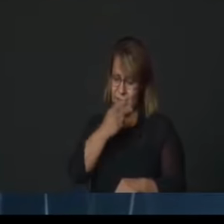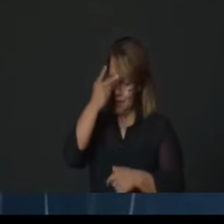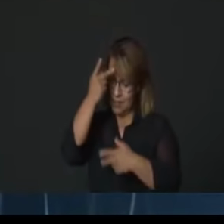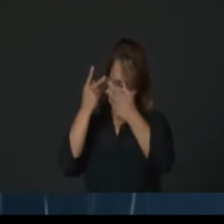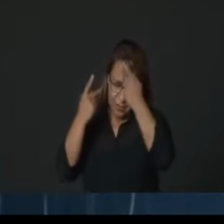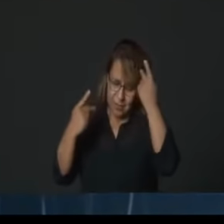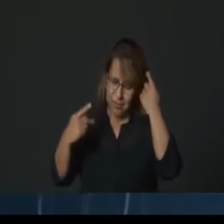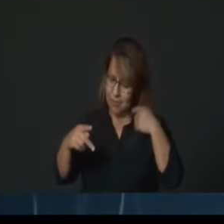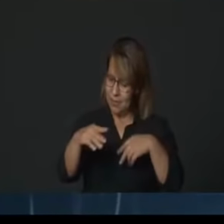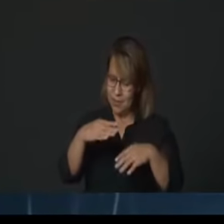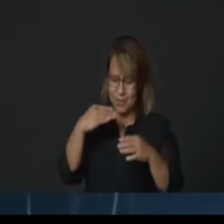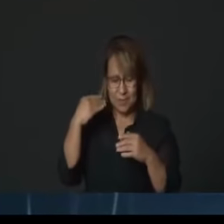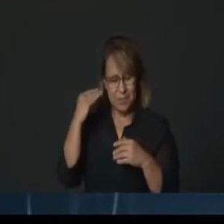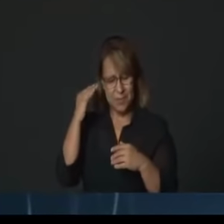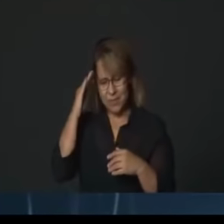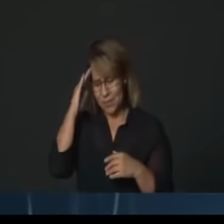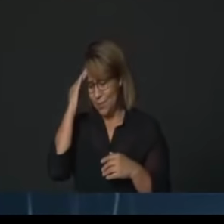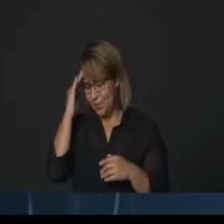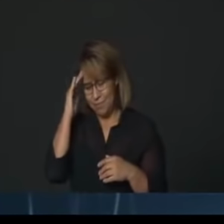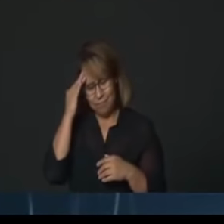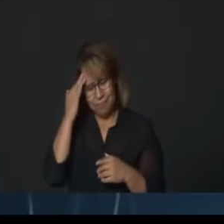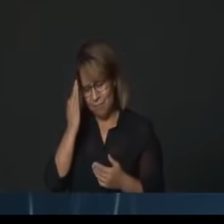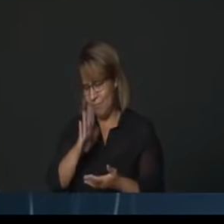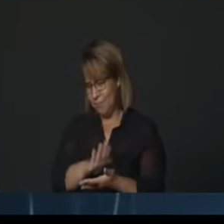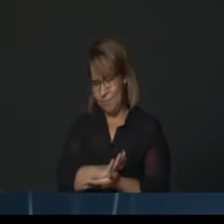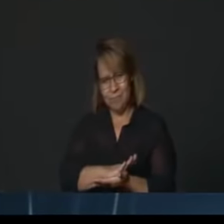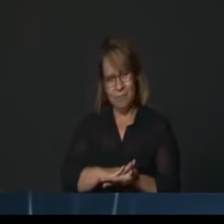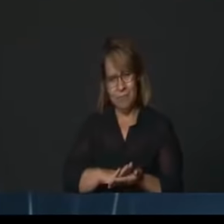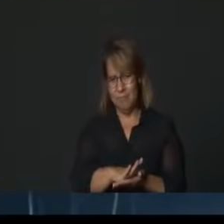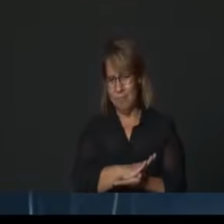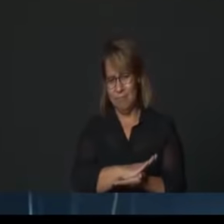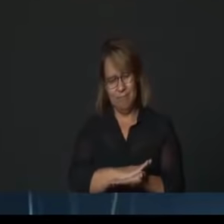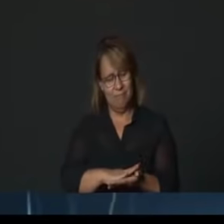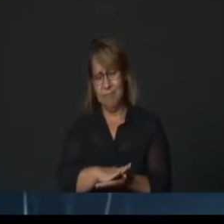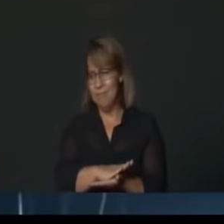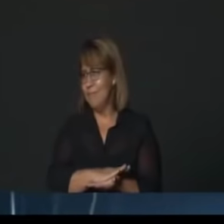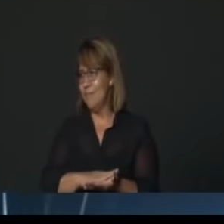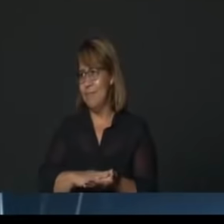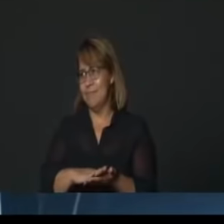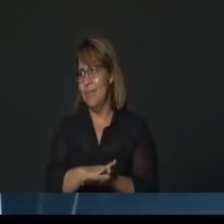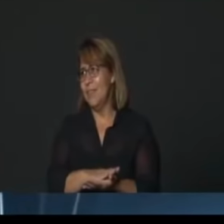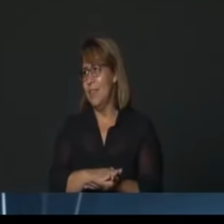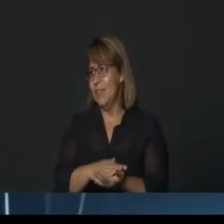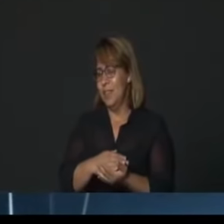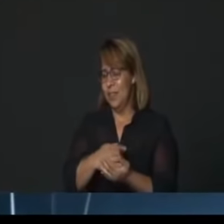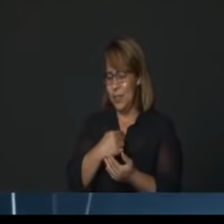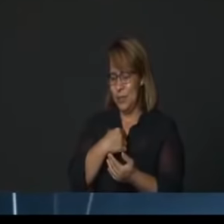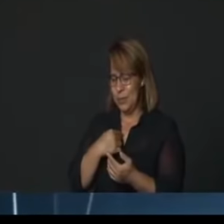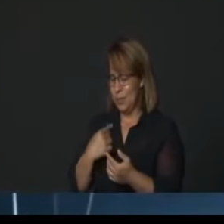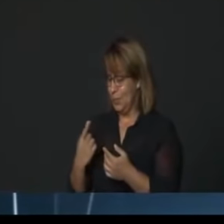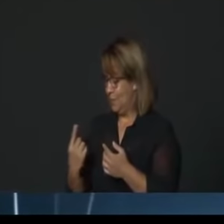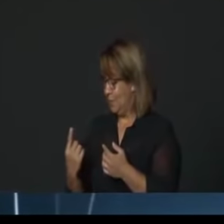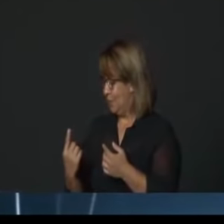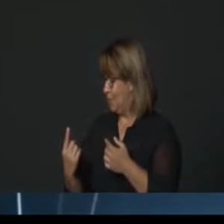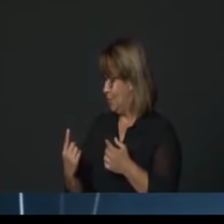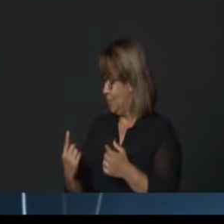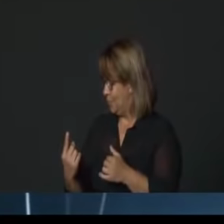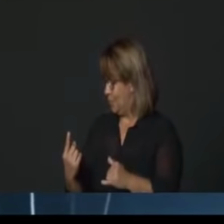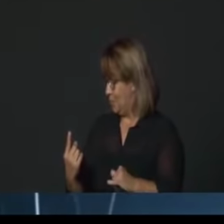entende, há feridas que só Deus tem poder pra curar. São feridas de